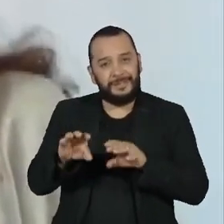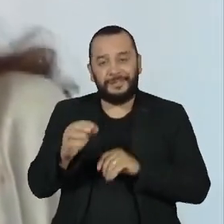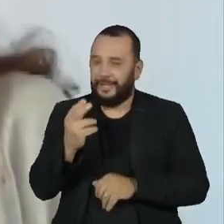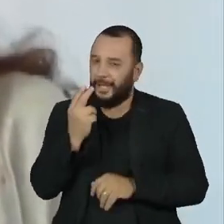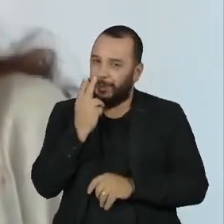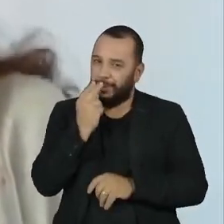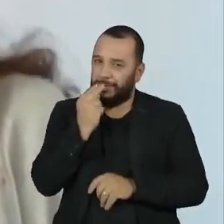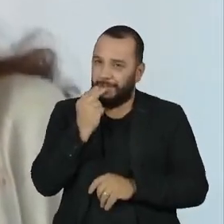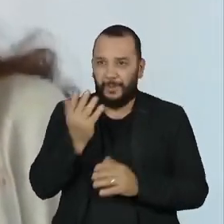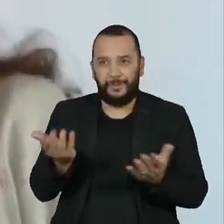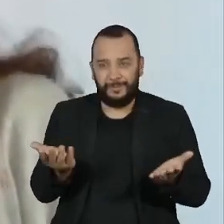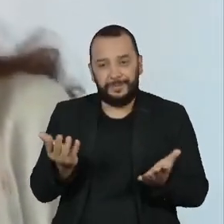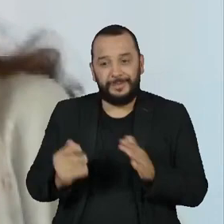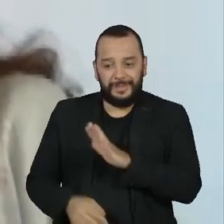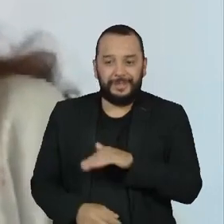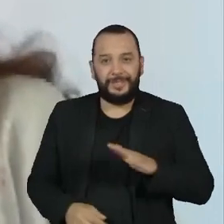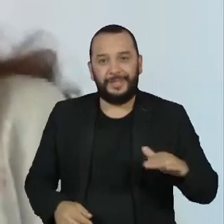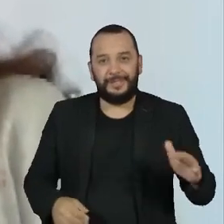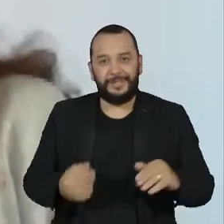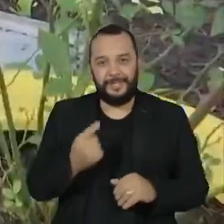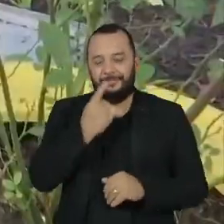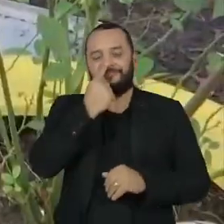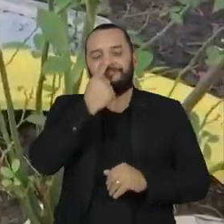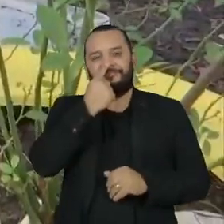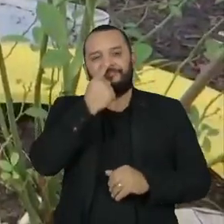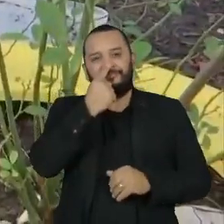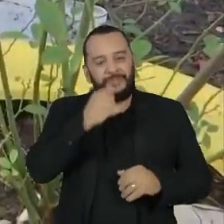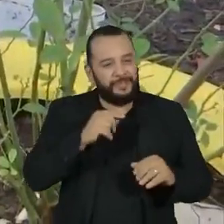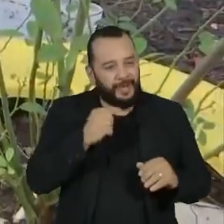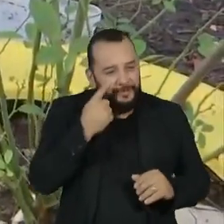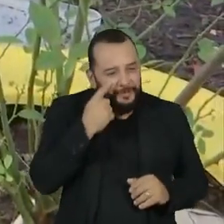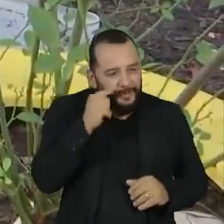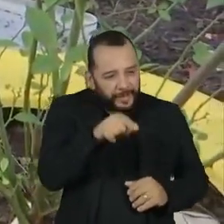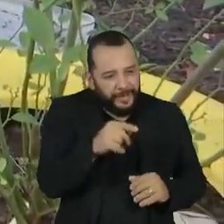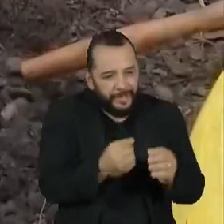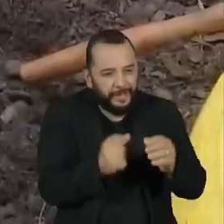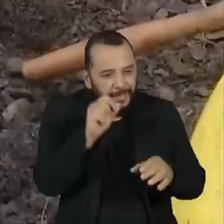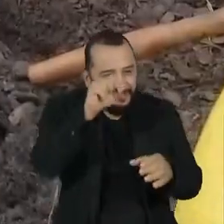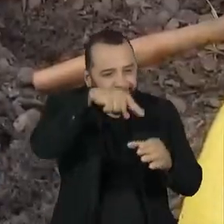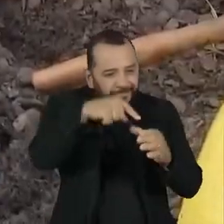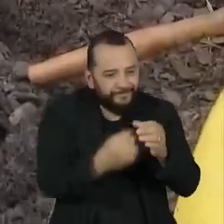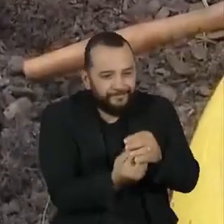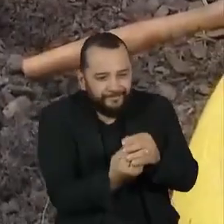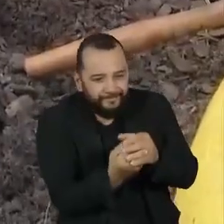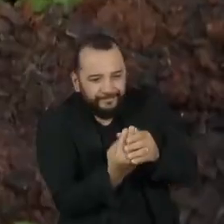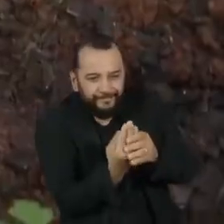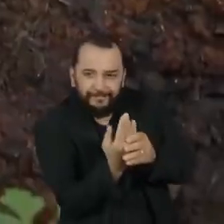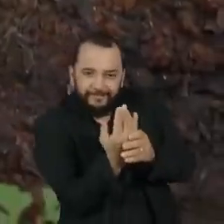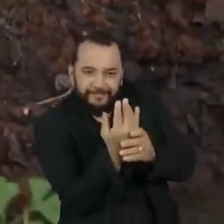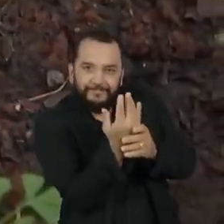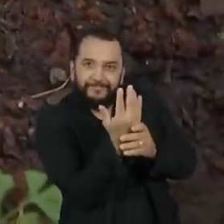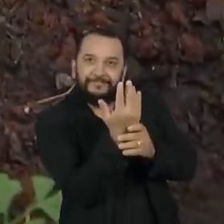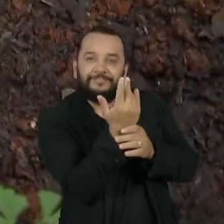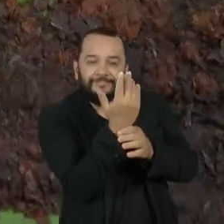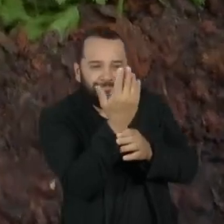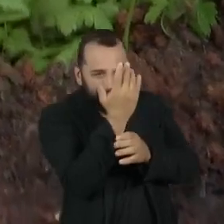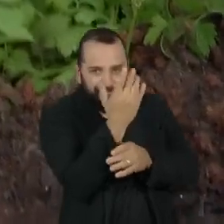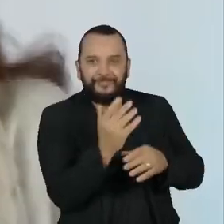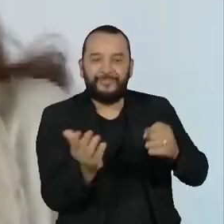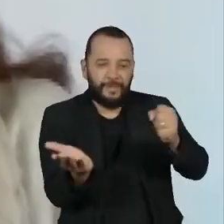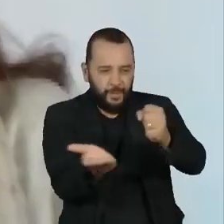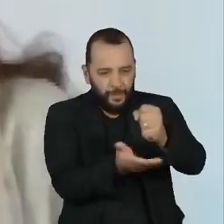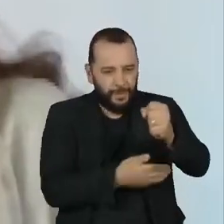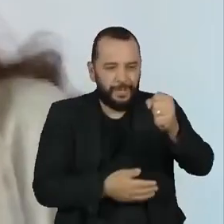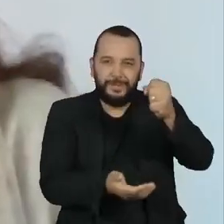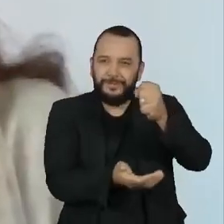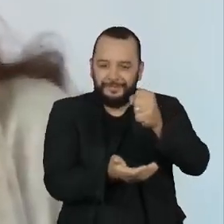promove a aproximação da criança com a produção do alimento. Então ela vê desde o início, ela vê lá na terra, quando ela vai colher